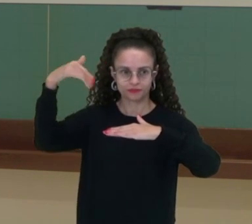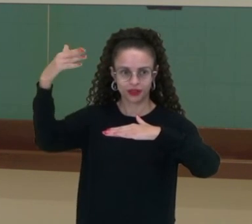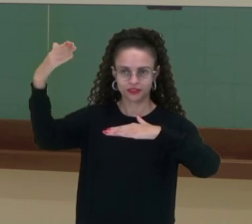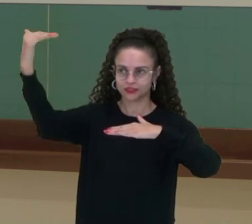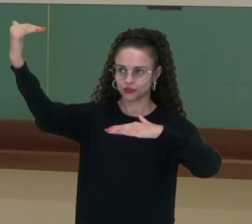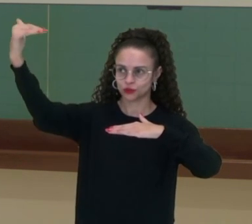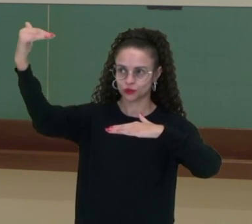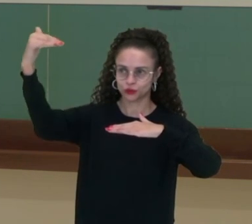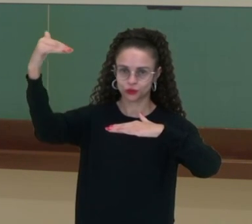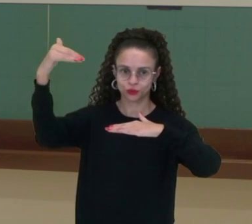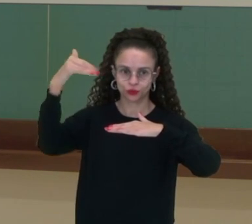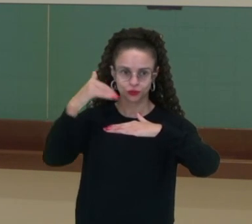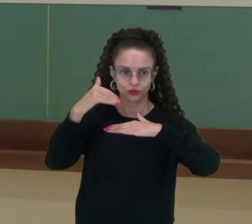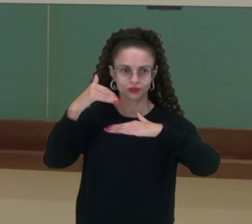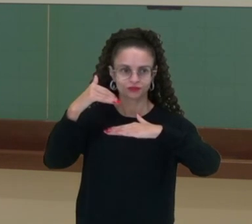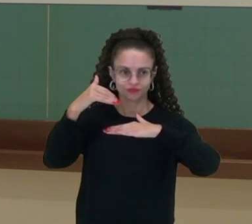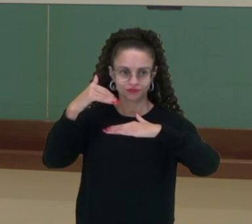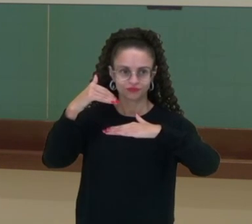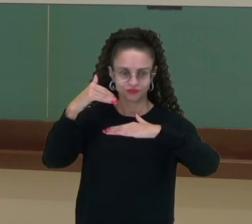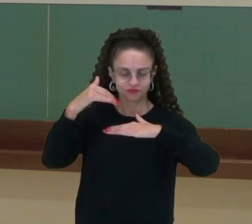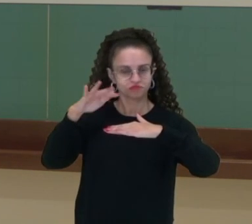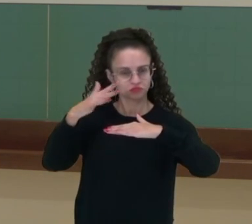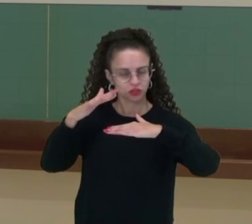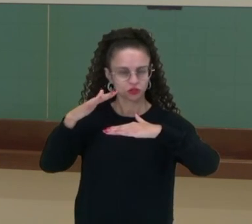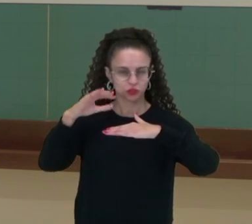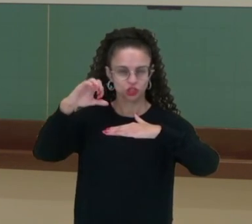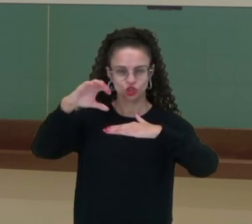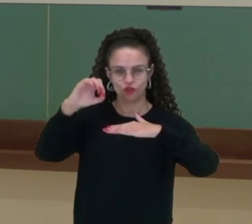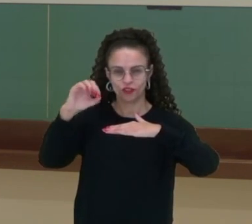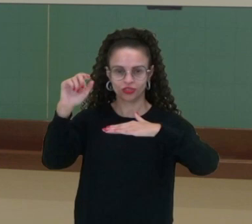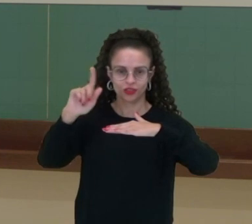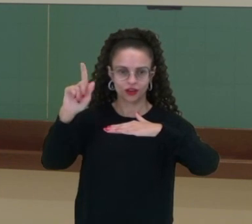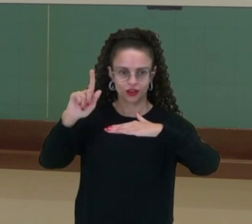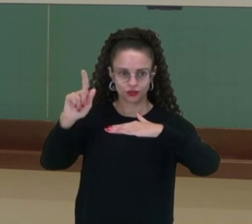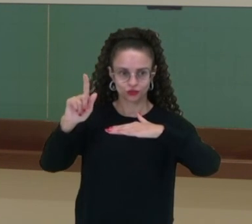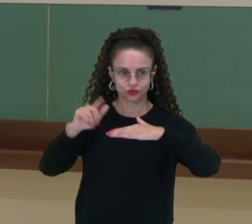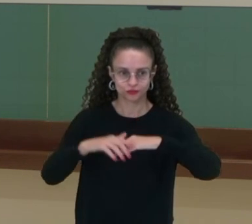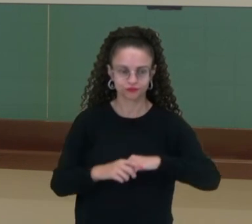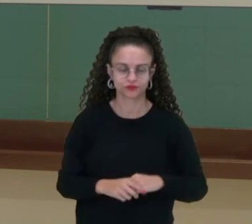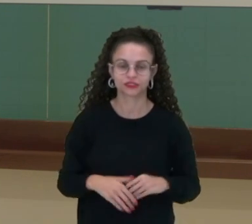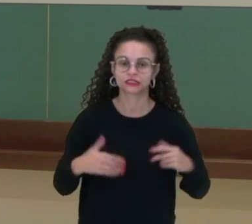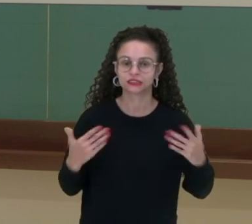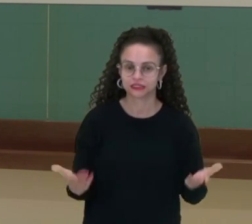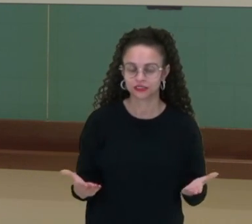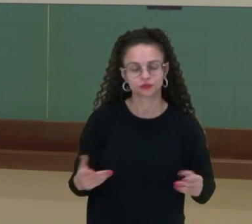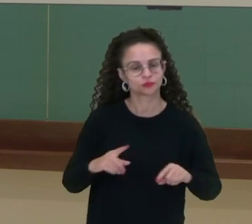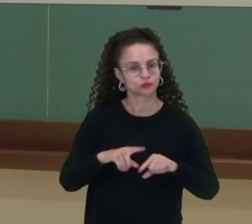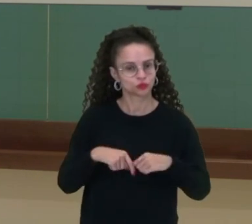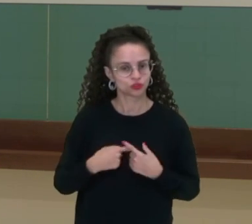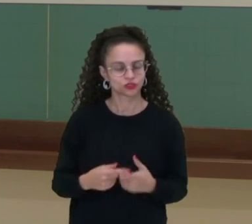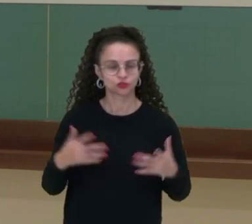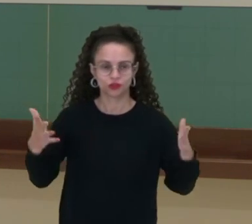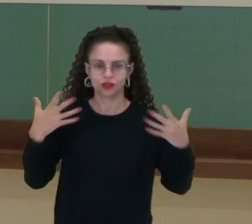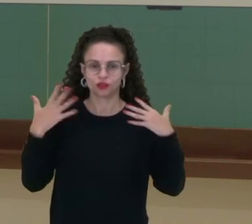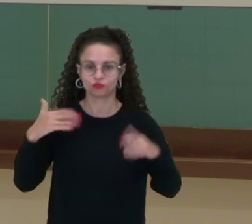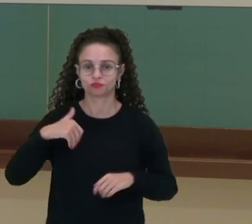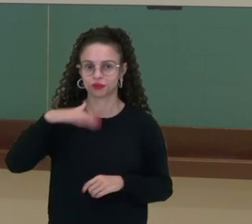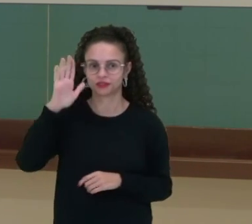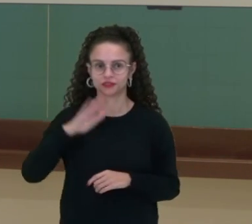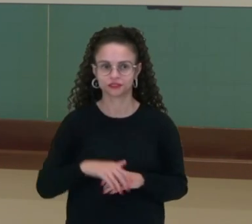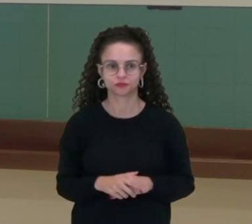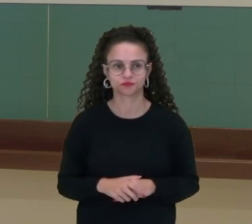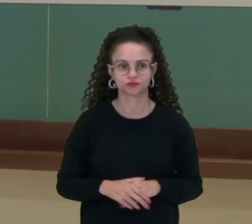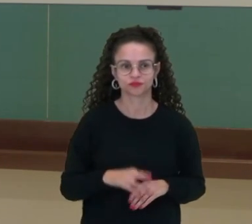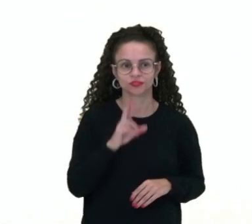ângulo de mais ou menos aí 90 graus a superfície do nosso planeta. E isso faz com que esquente mais. Então, olha só, na